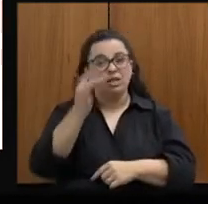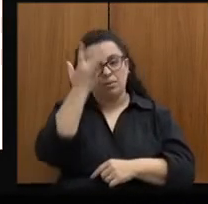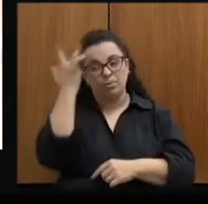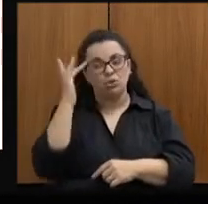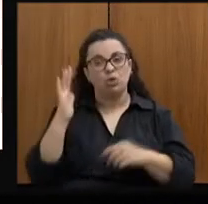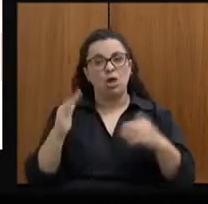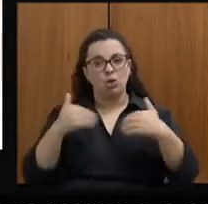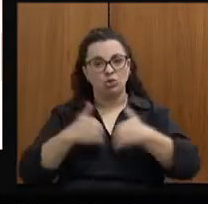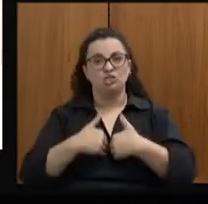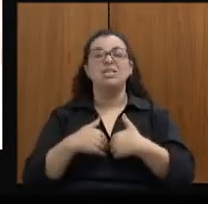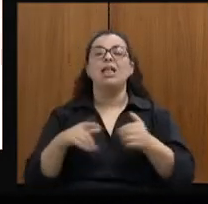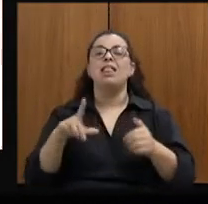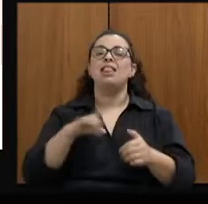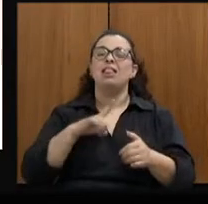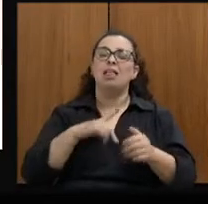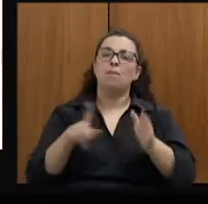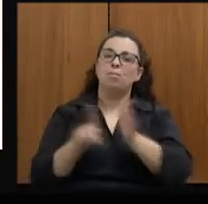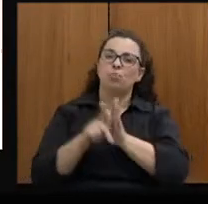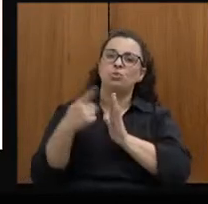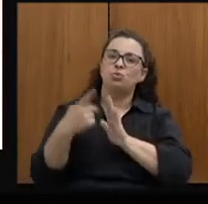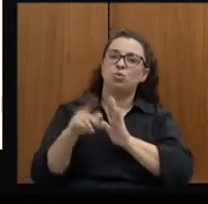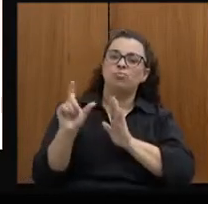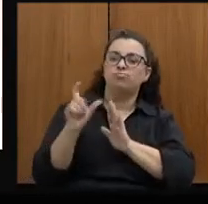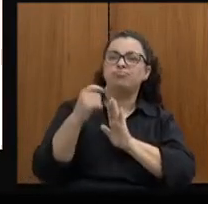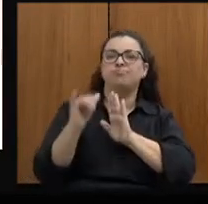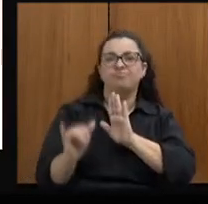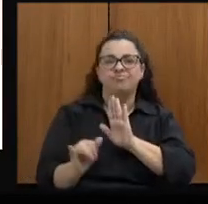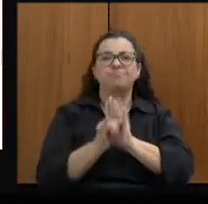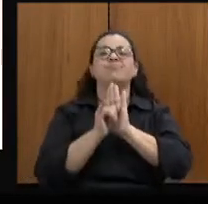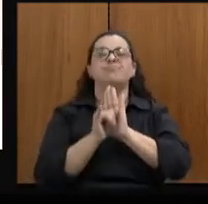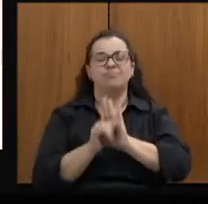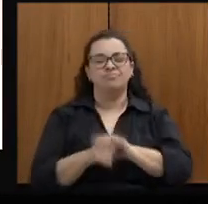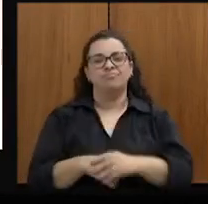com transtorno do espectro autista de Minas Gerais.